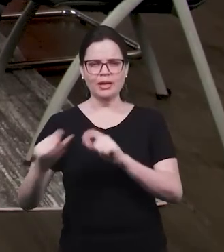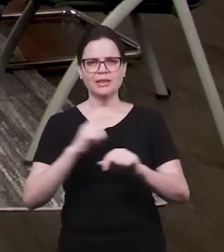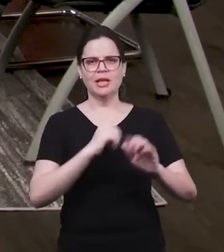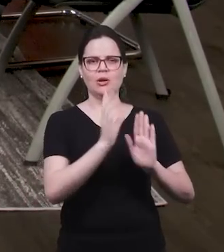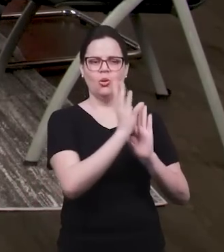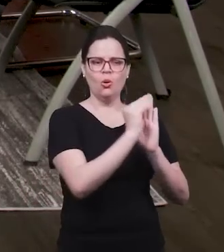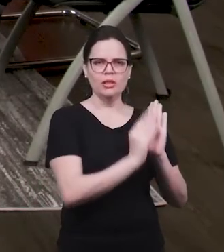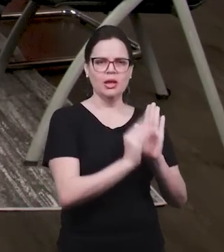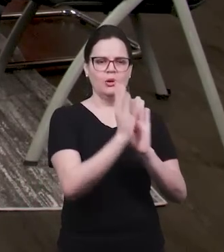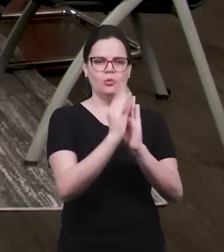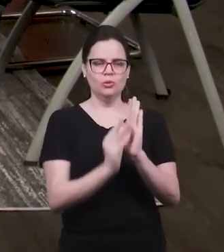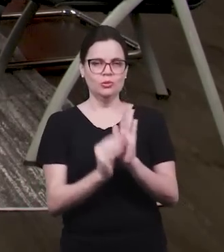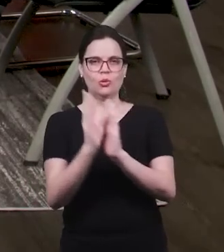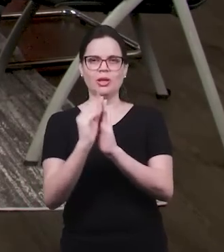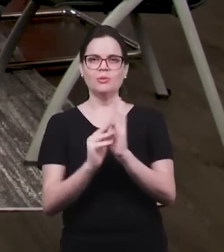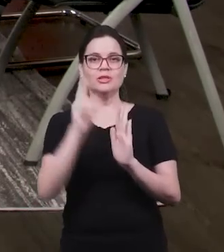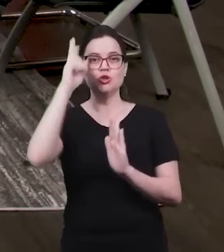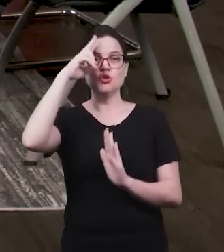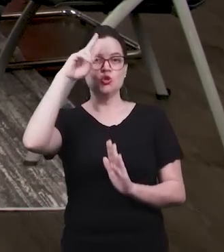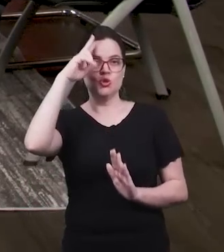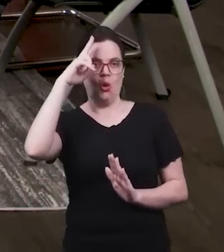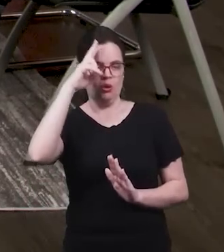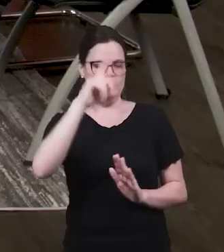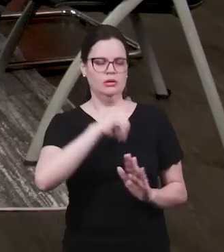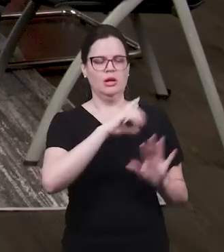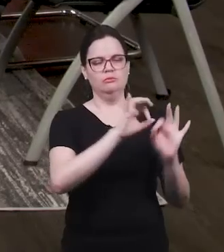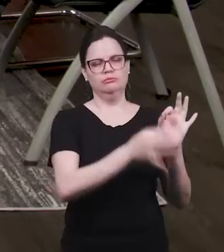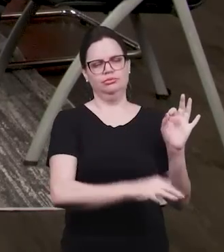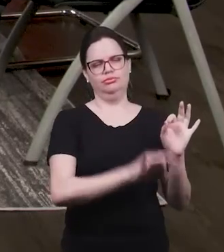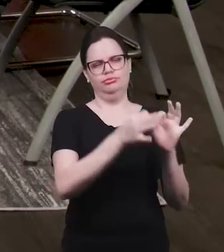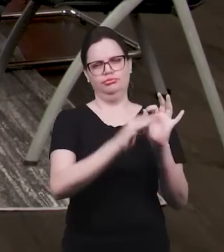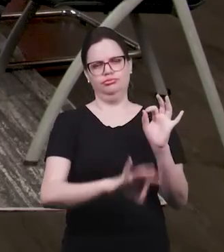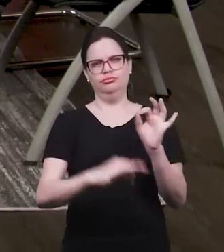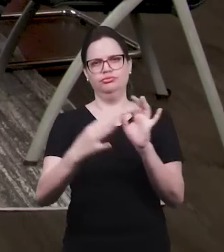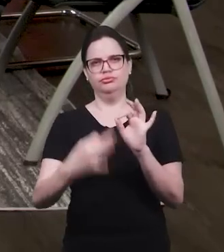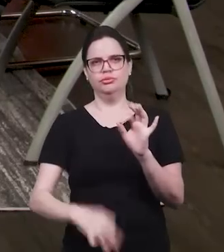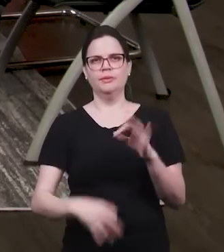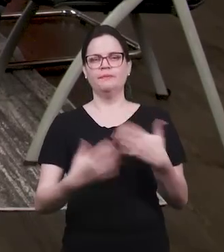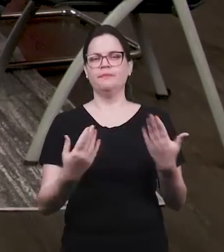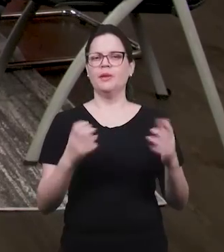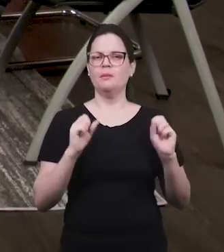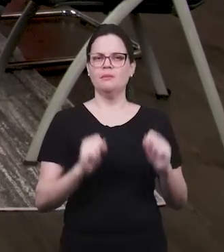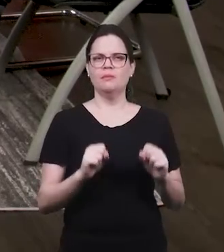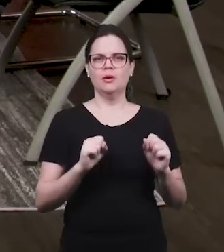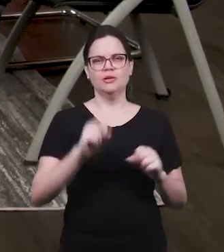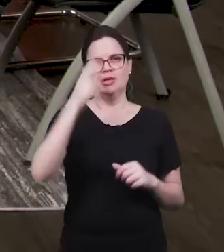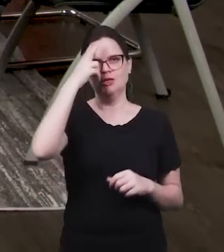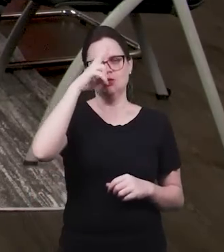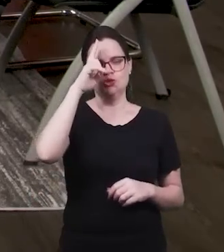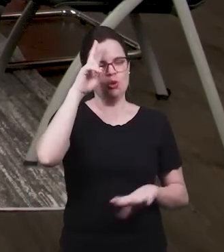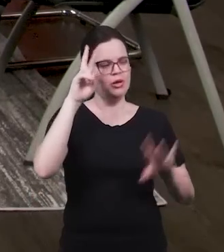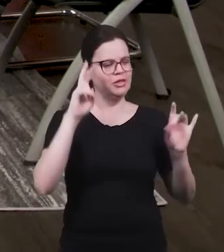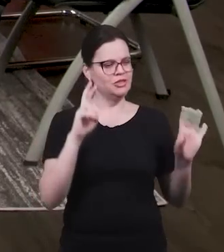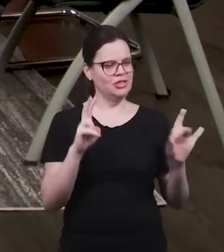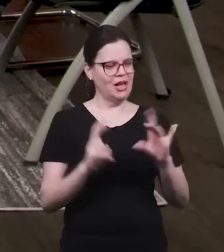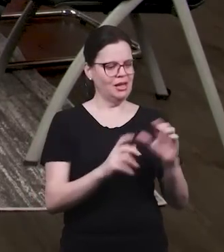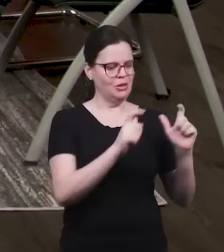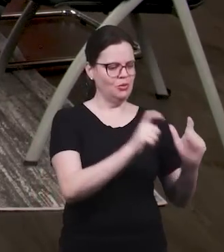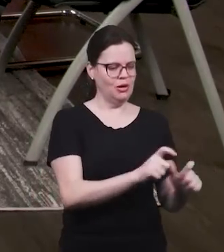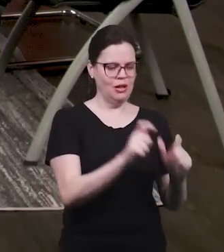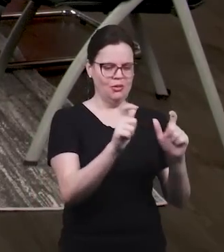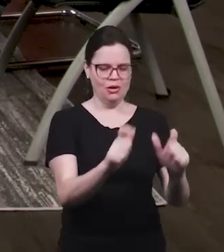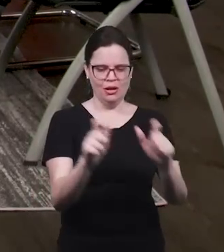ser histórico, é muito vasto. Você conta histórias, você pode contar história de cada pedaço, de